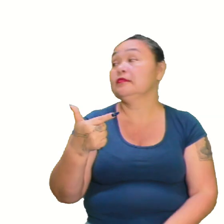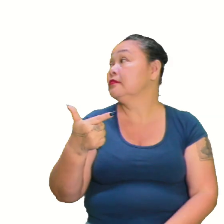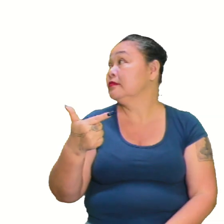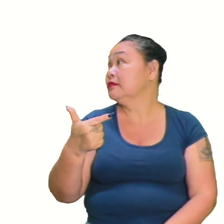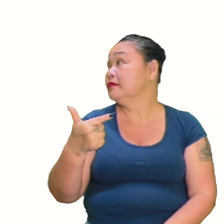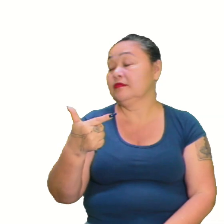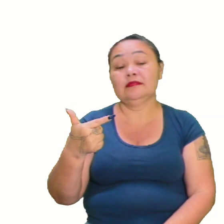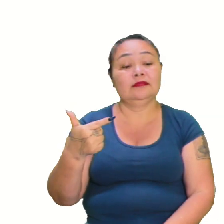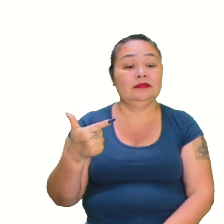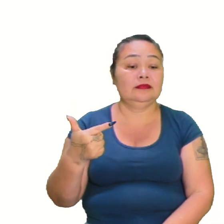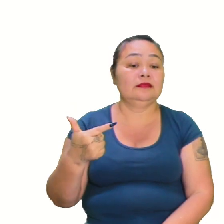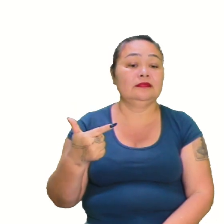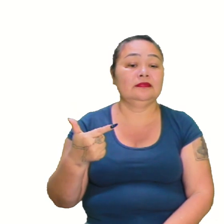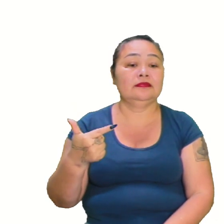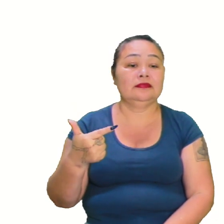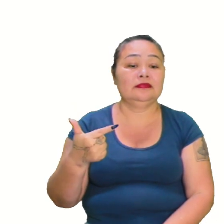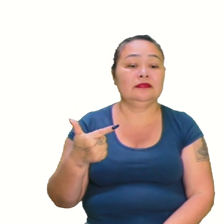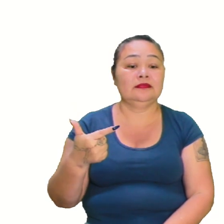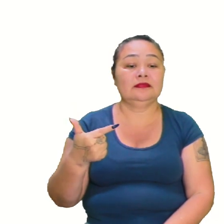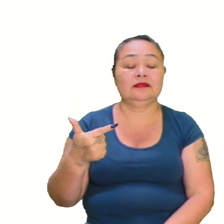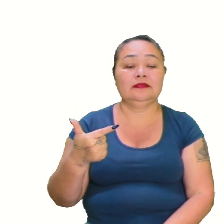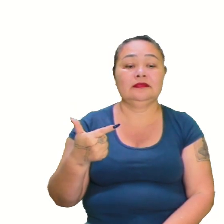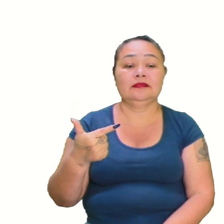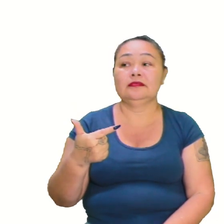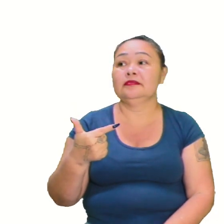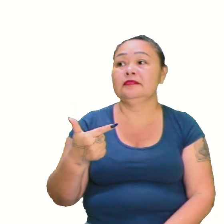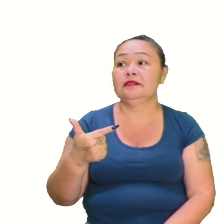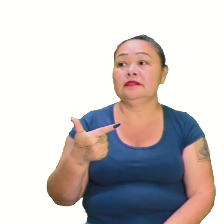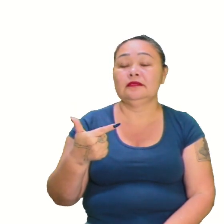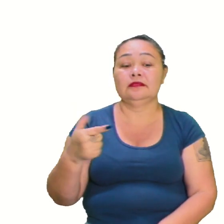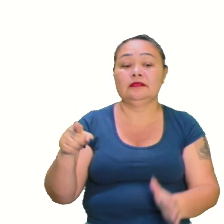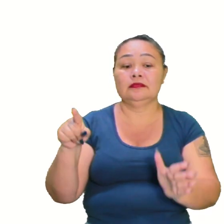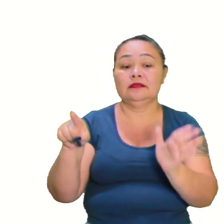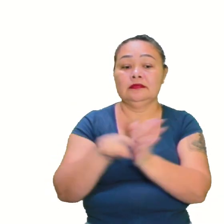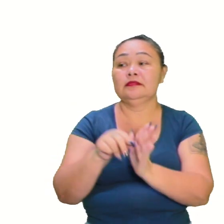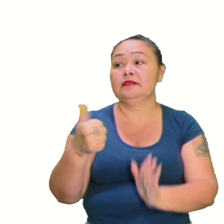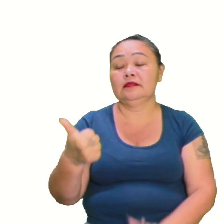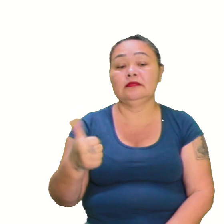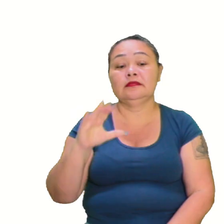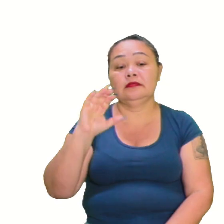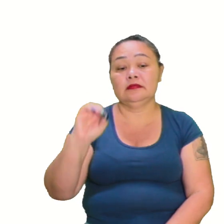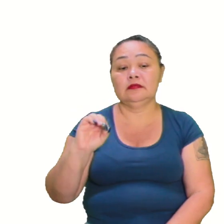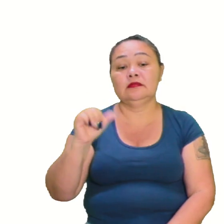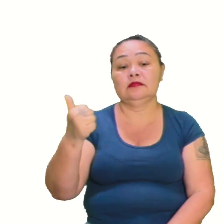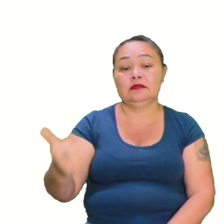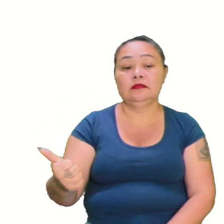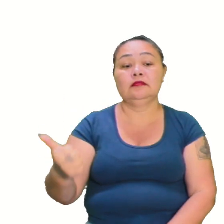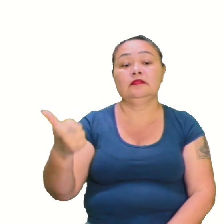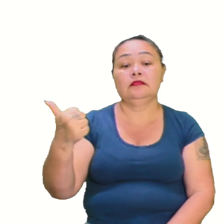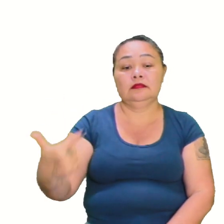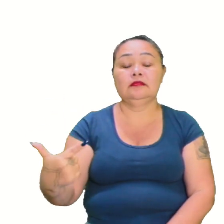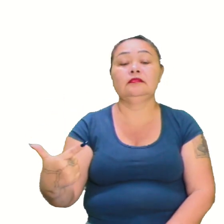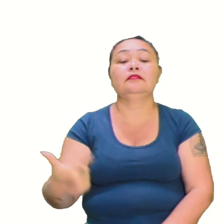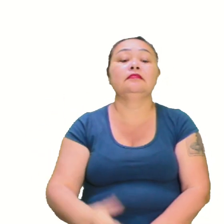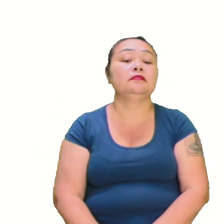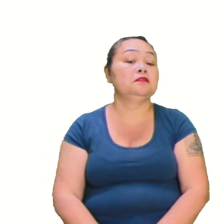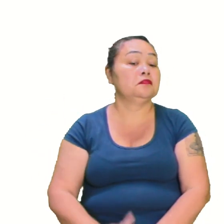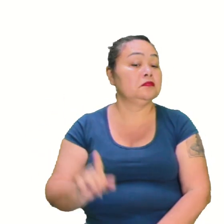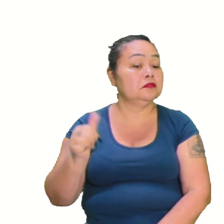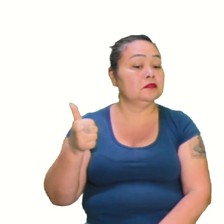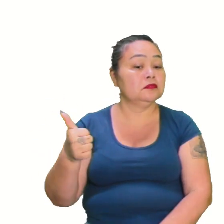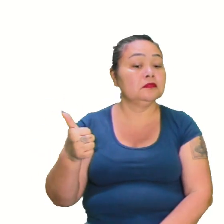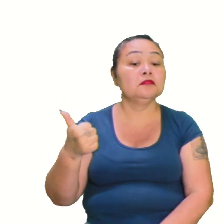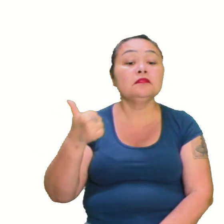2. Chaves não, parêntese. Parêntese. Parêntese, menos 2, menos 1, 0, 1 e dois. 2.